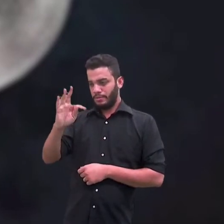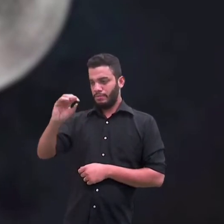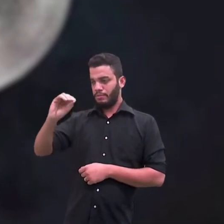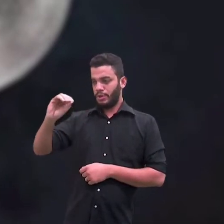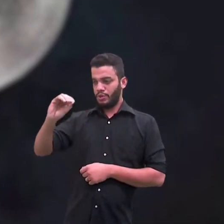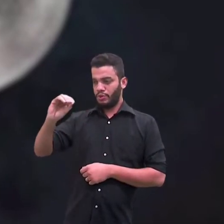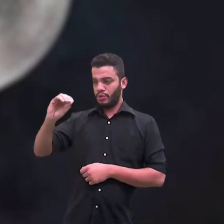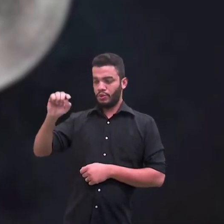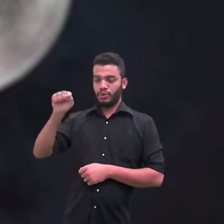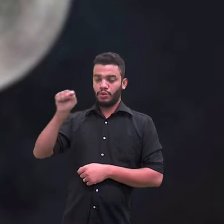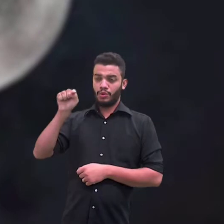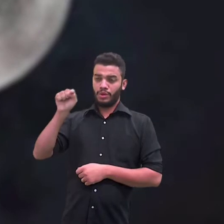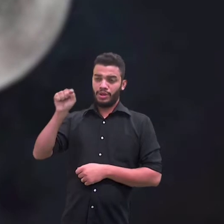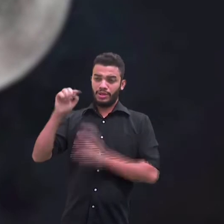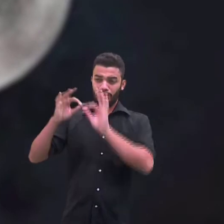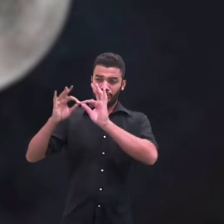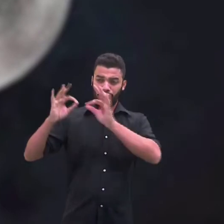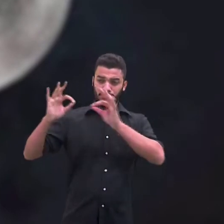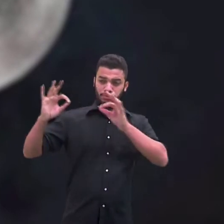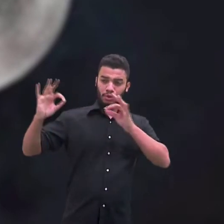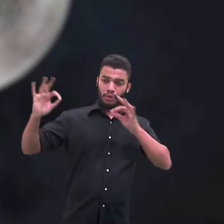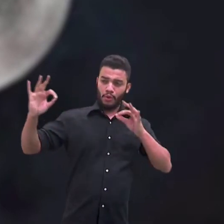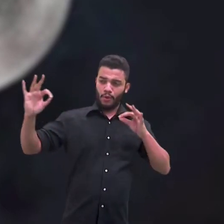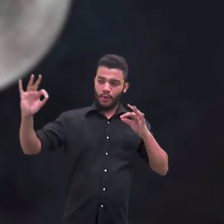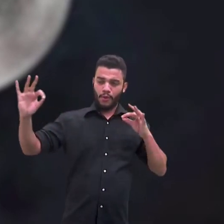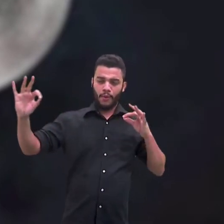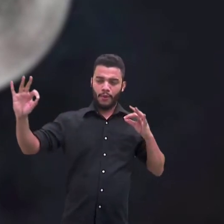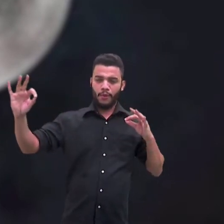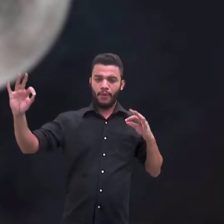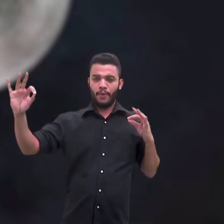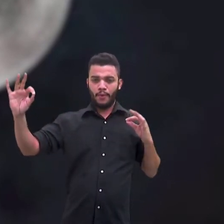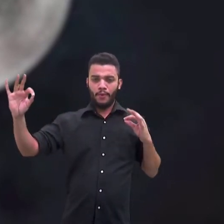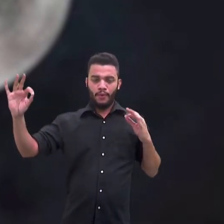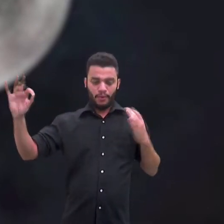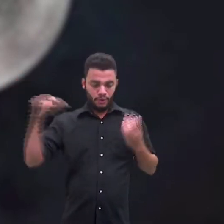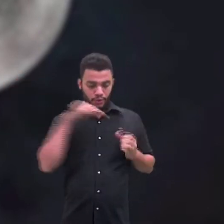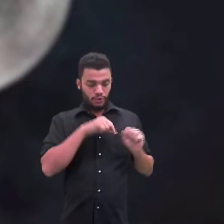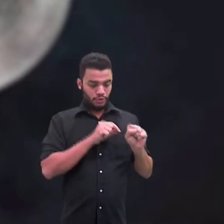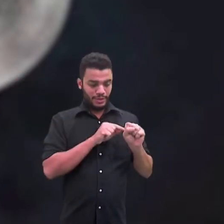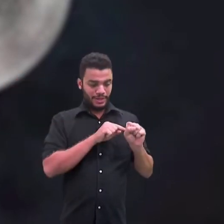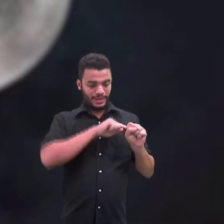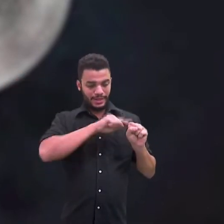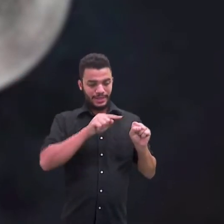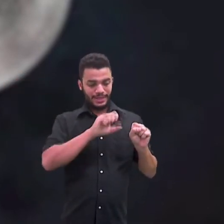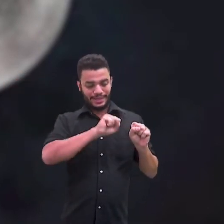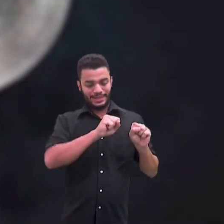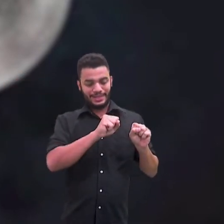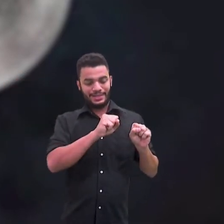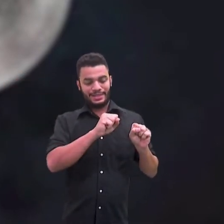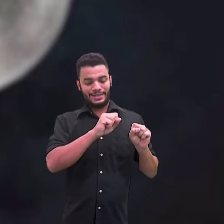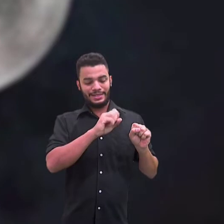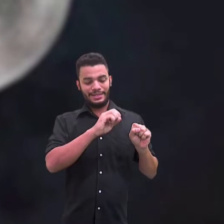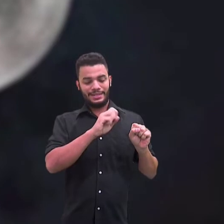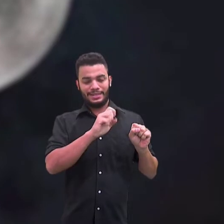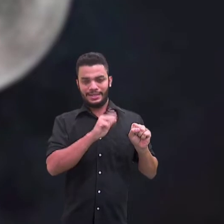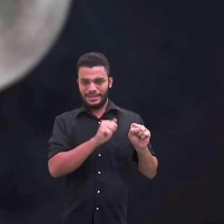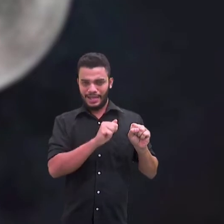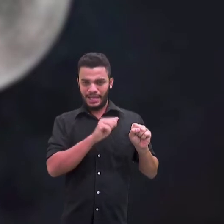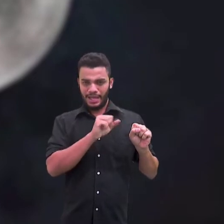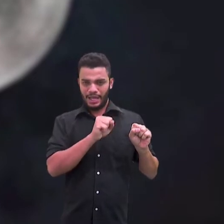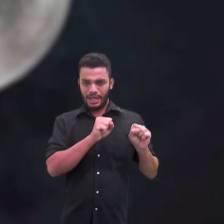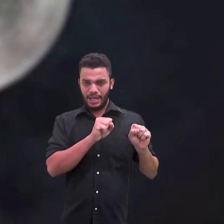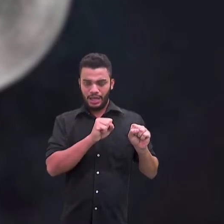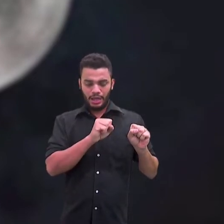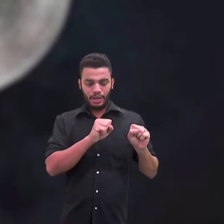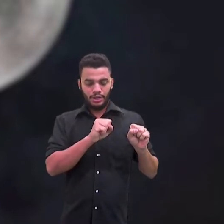Saturno que seu vizinho mais próximo, Titã. Muitos consideram Japeto um rebelde do sistema de Saturno,